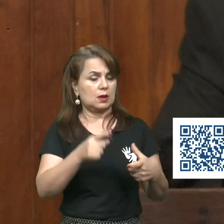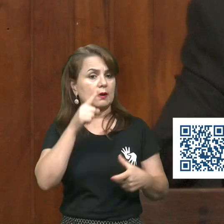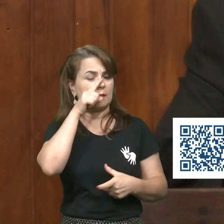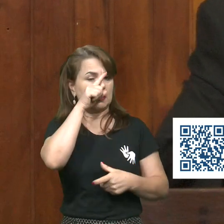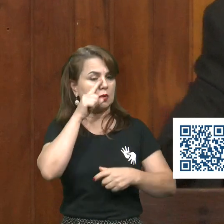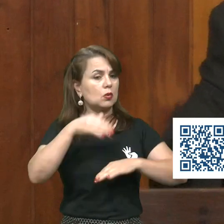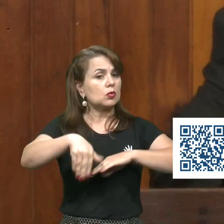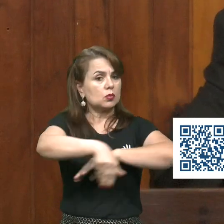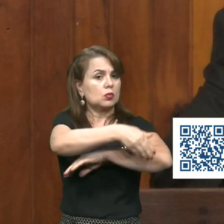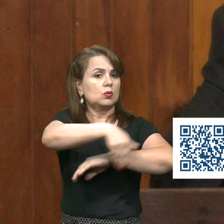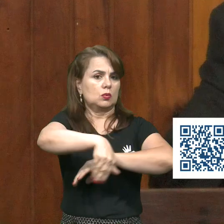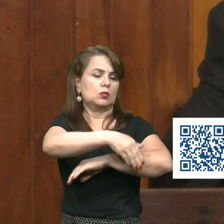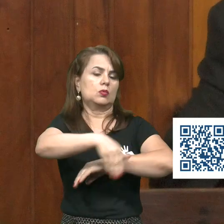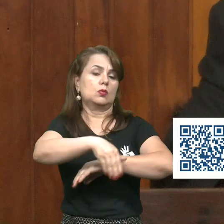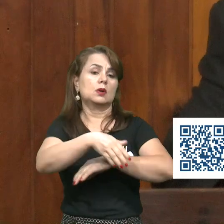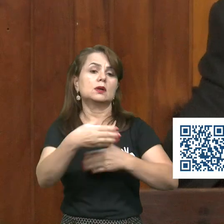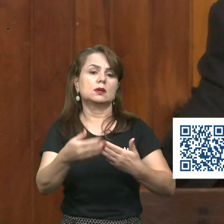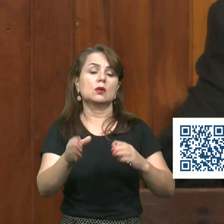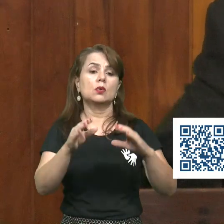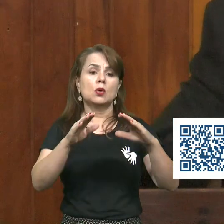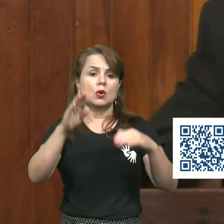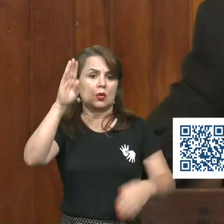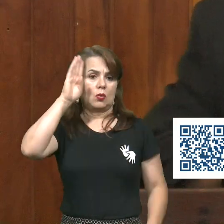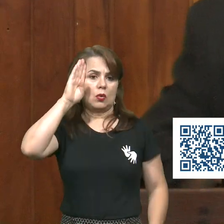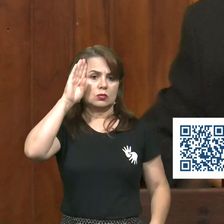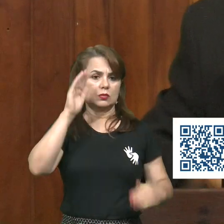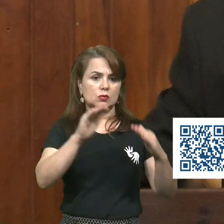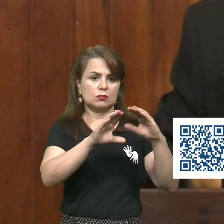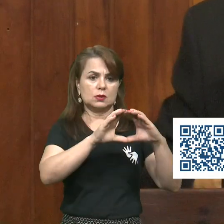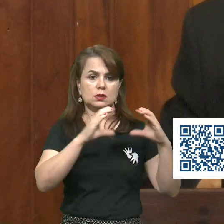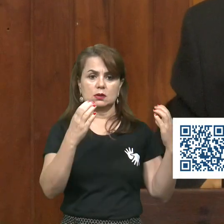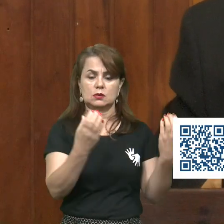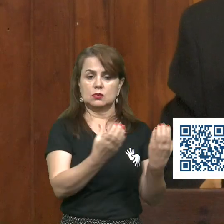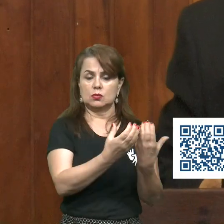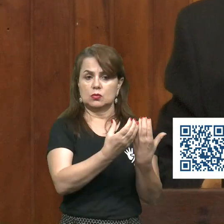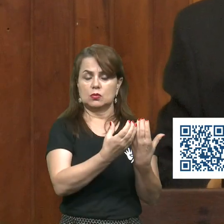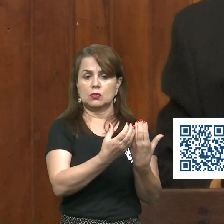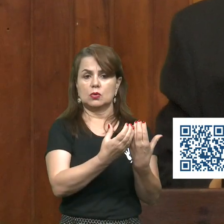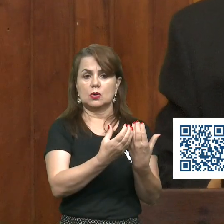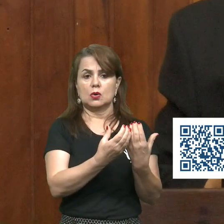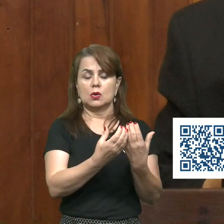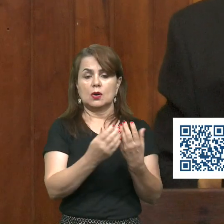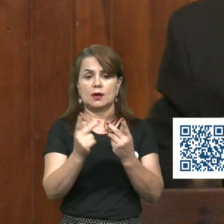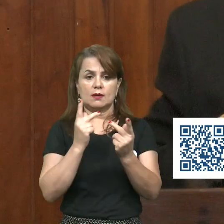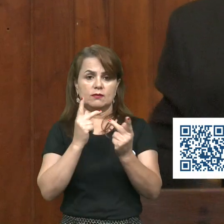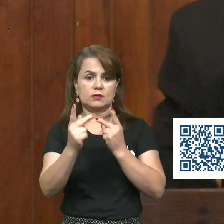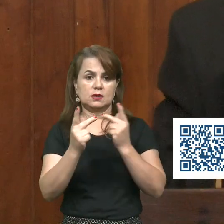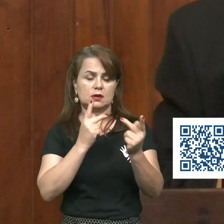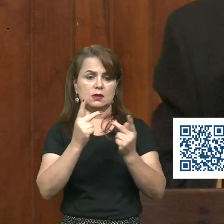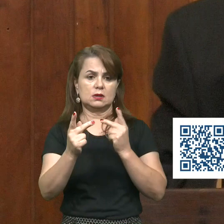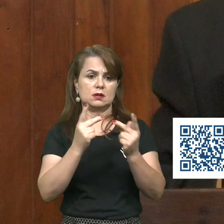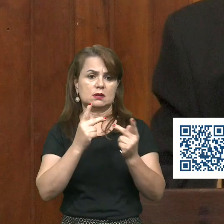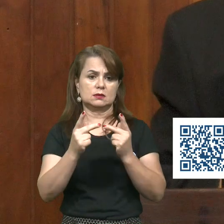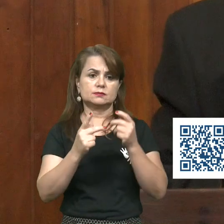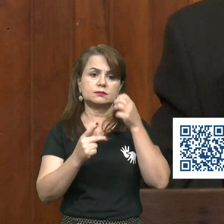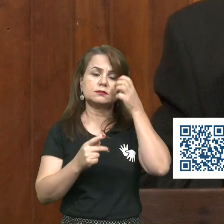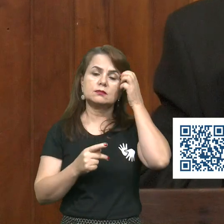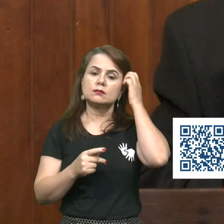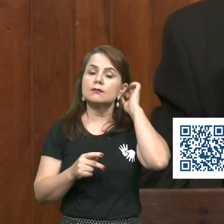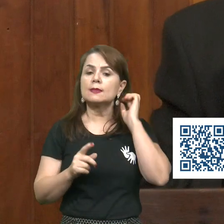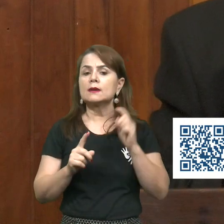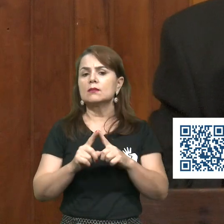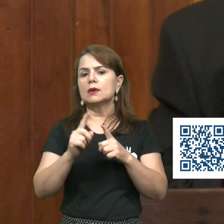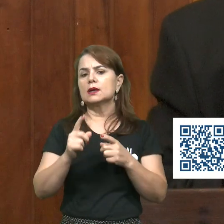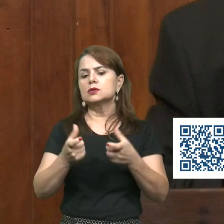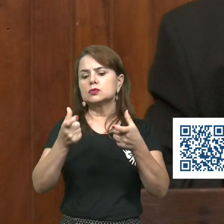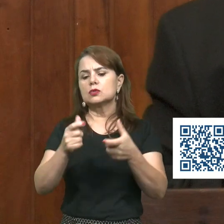Esse condomínio, ele está na avenida, mas a saída do condomínio